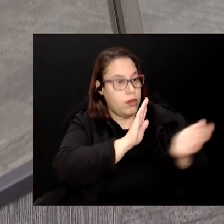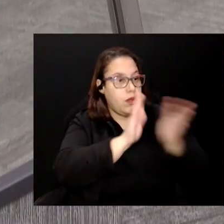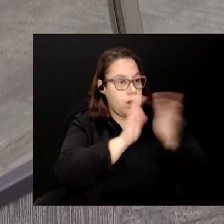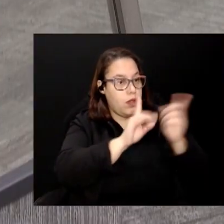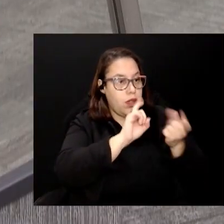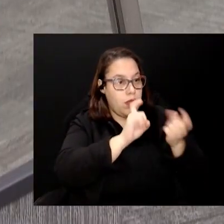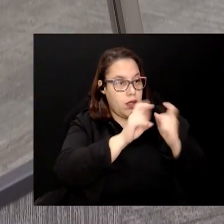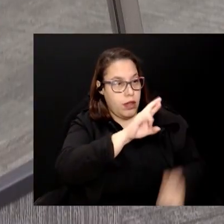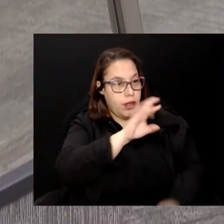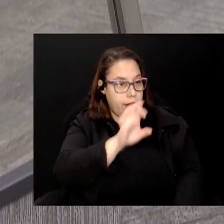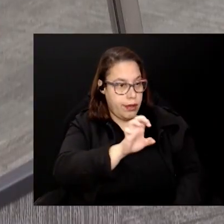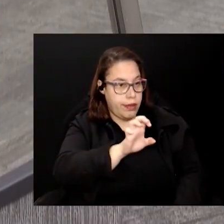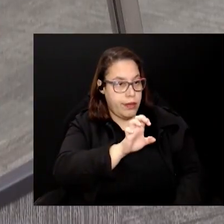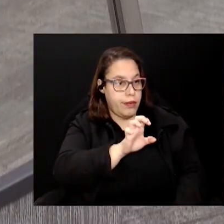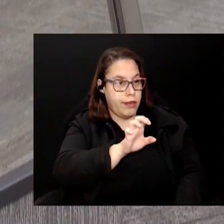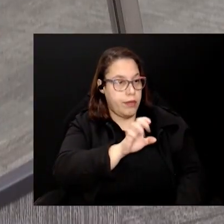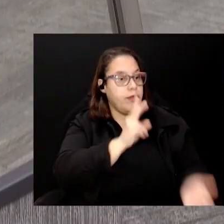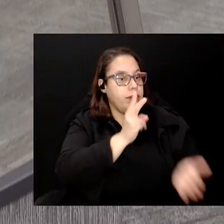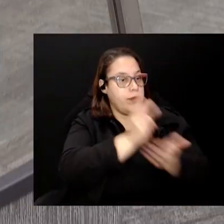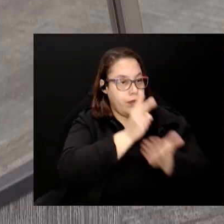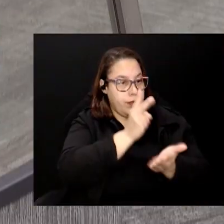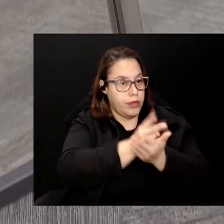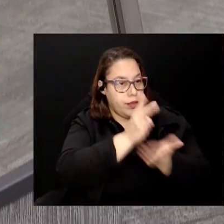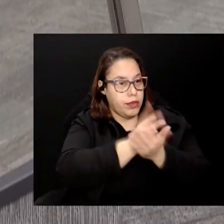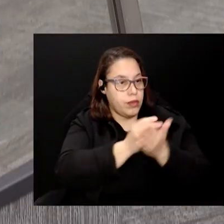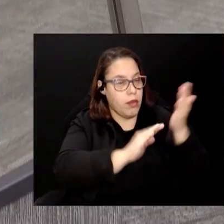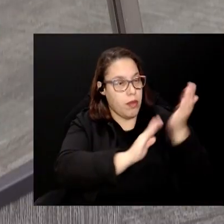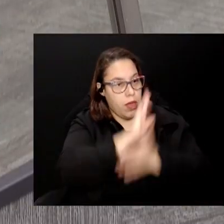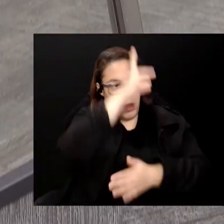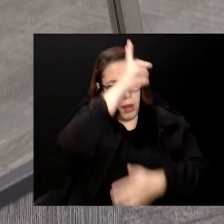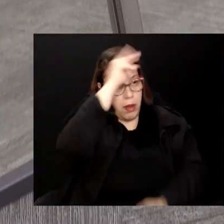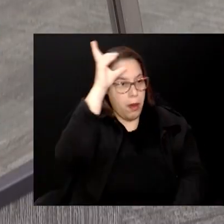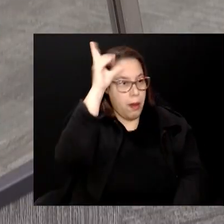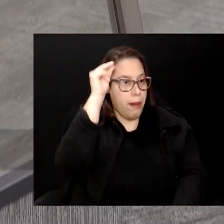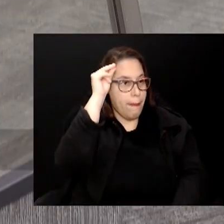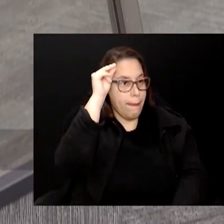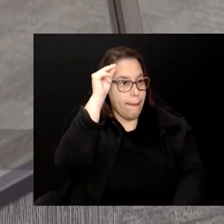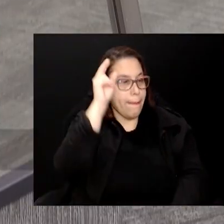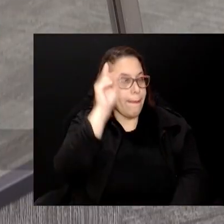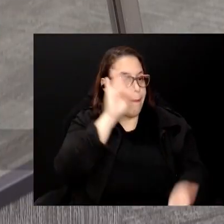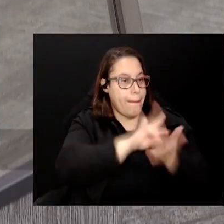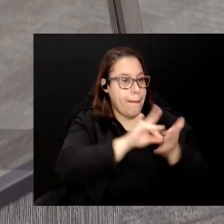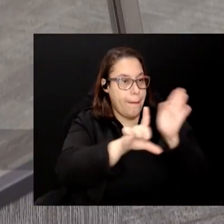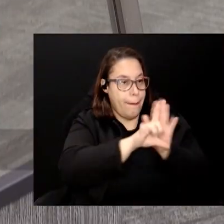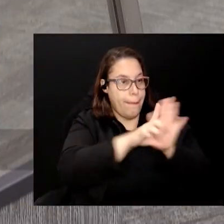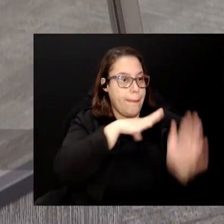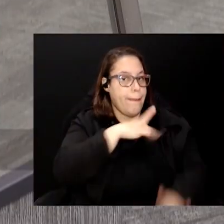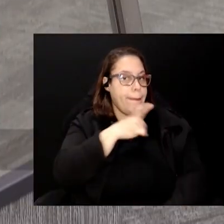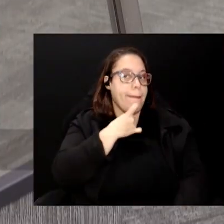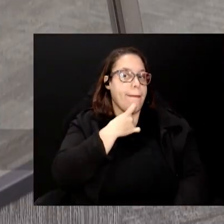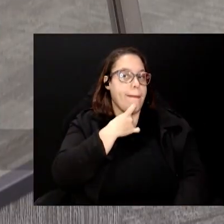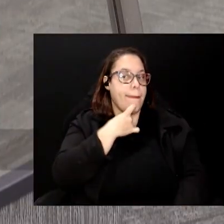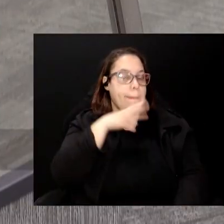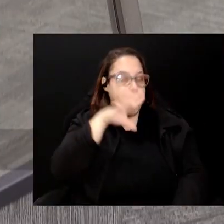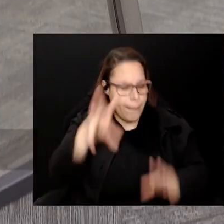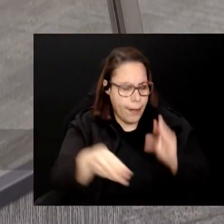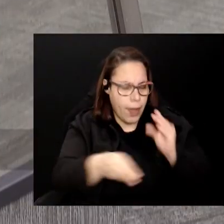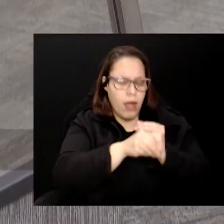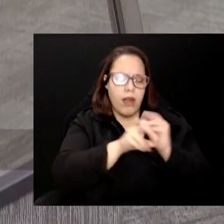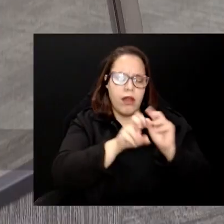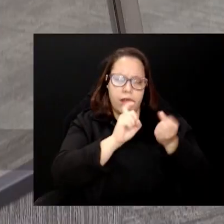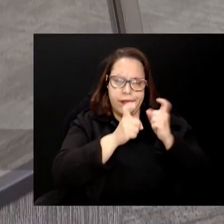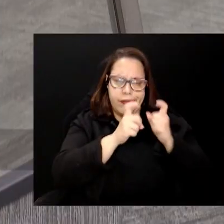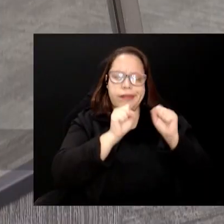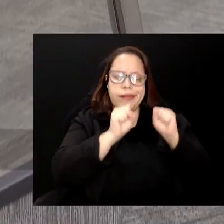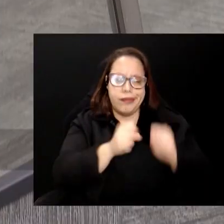extraordinárias seguem agora para a sanção do prefeito para se tornar lei em Campinas. A íntegra das reuniões você pode conferir no